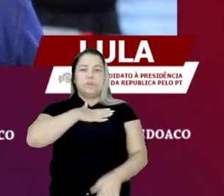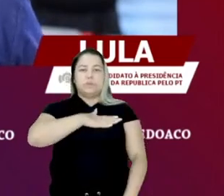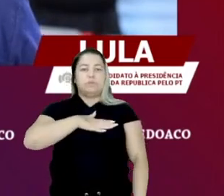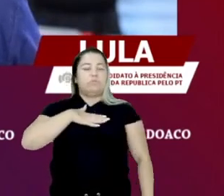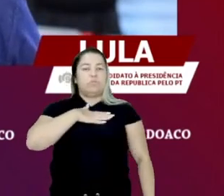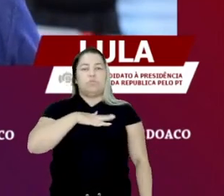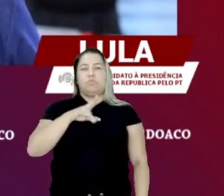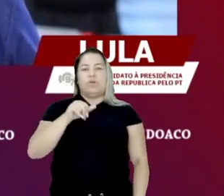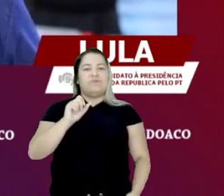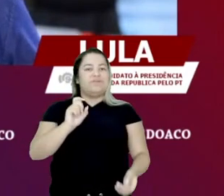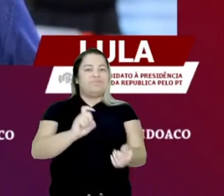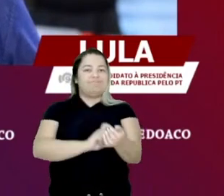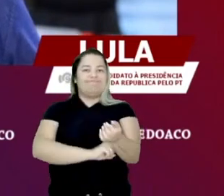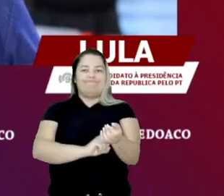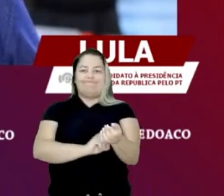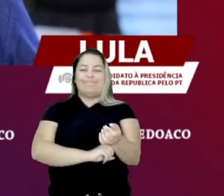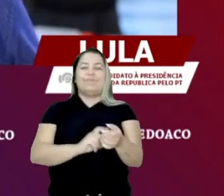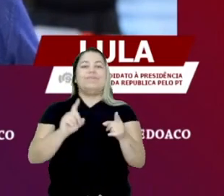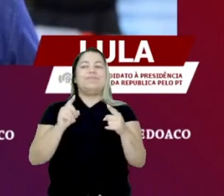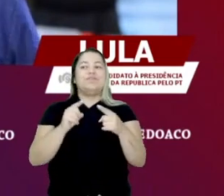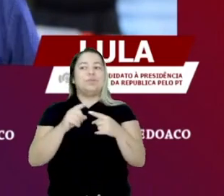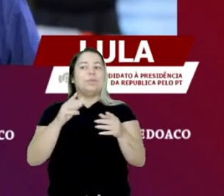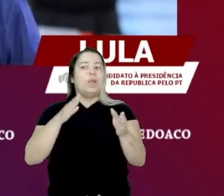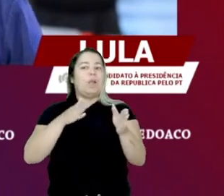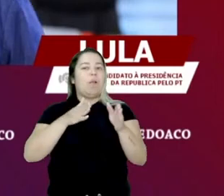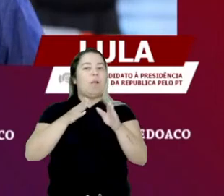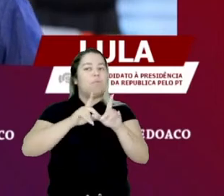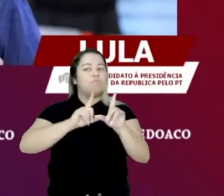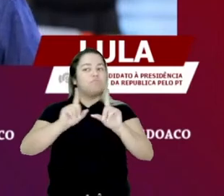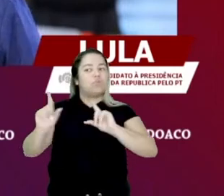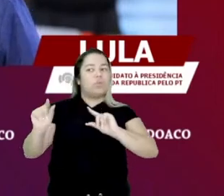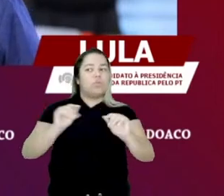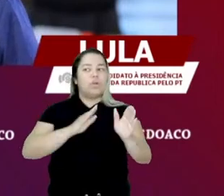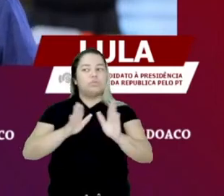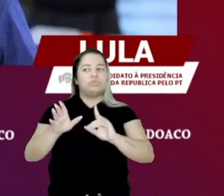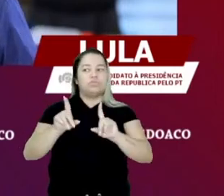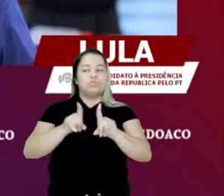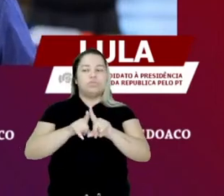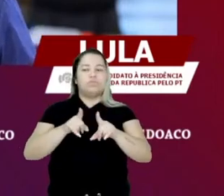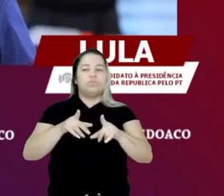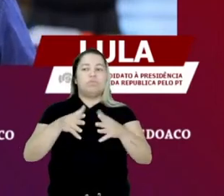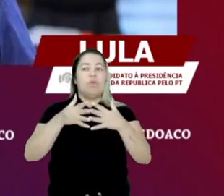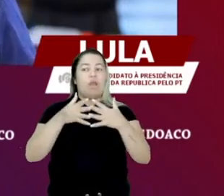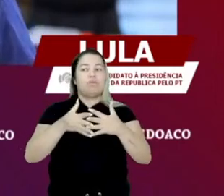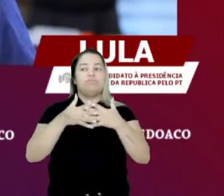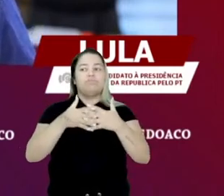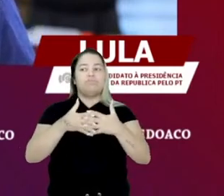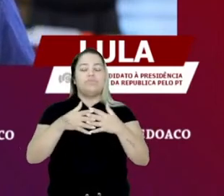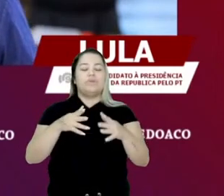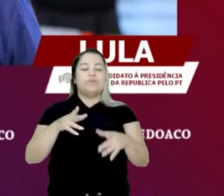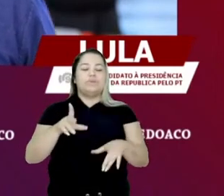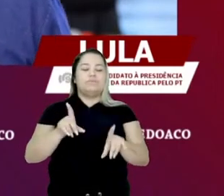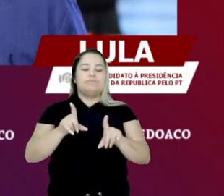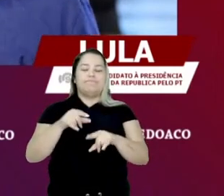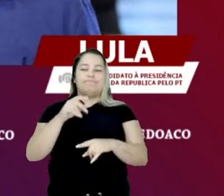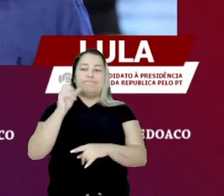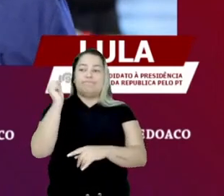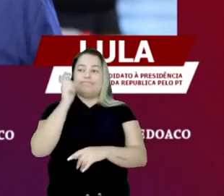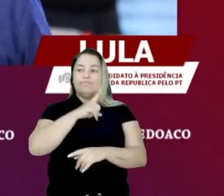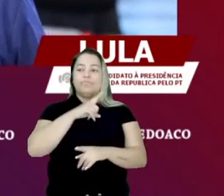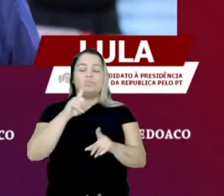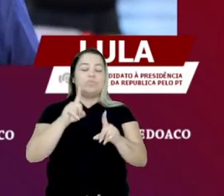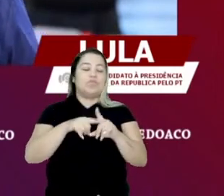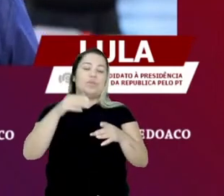me agrada. Me agrada que deveria ser uma tônica para todo o Brasil, para que a gente não tivesse o